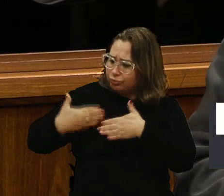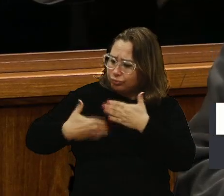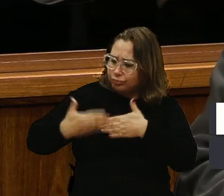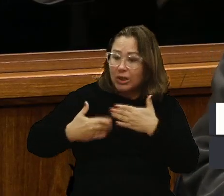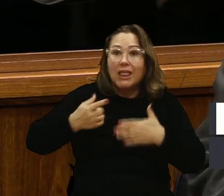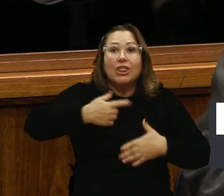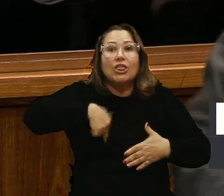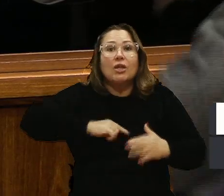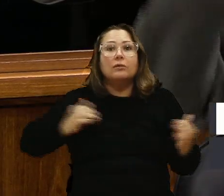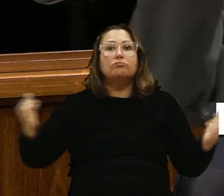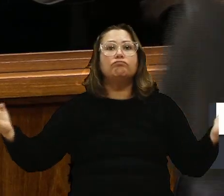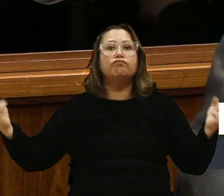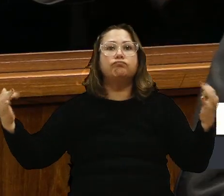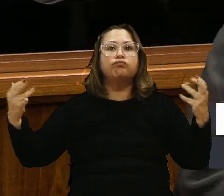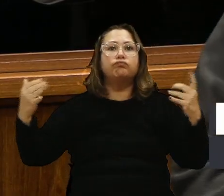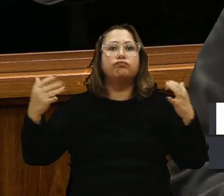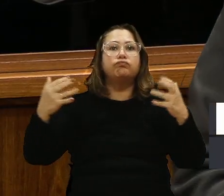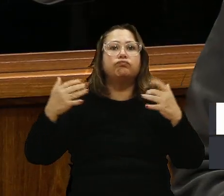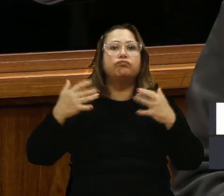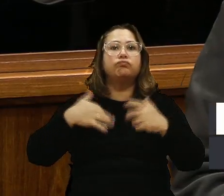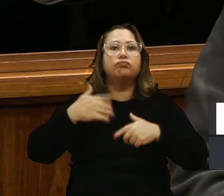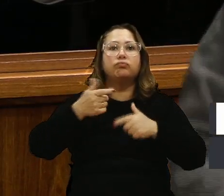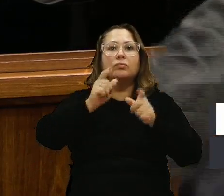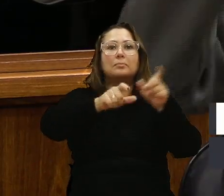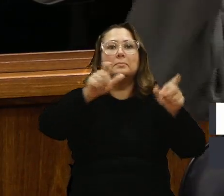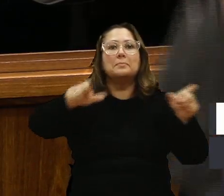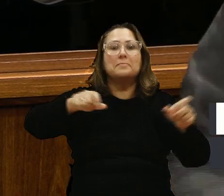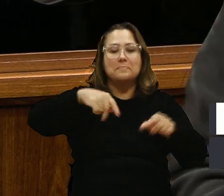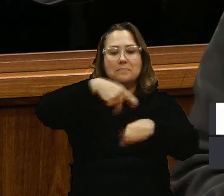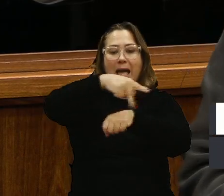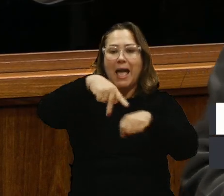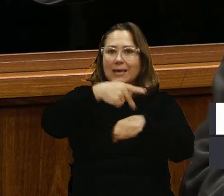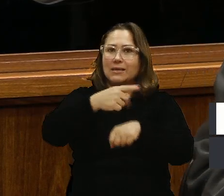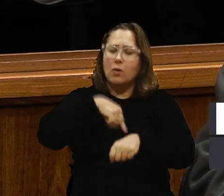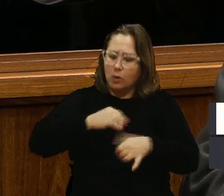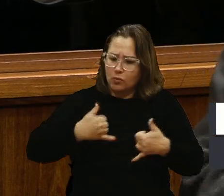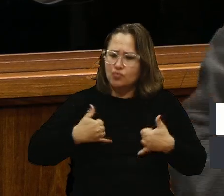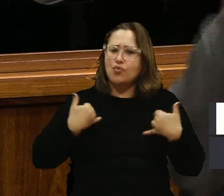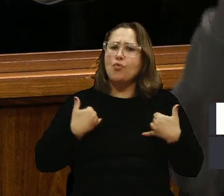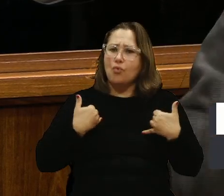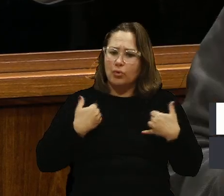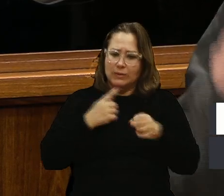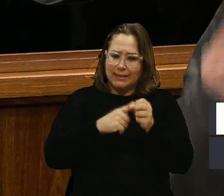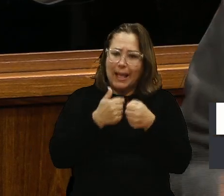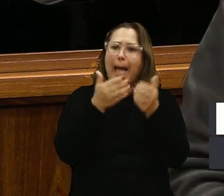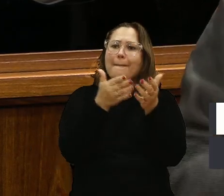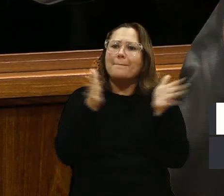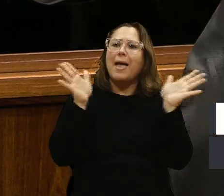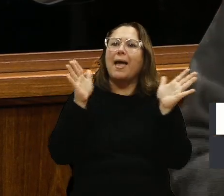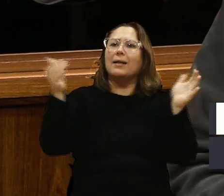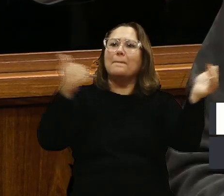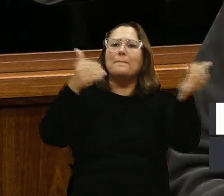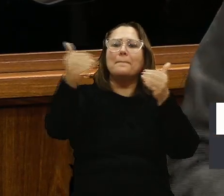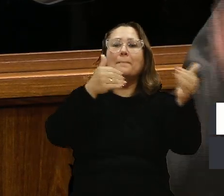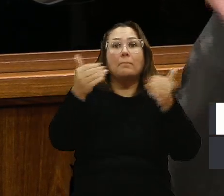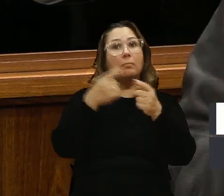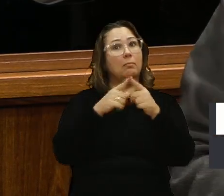da imigração. Tenho orgulho de ser uma cidade aberta à imigração, mas não podemos que a